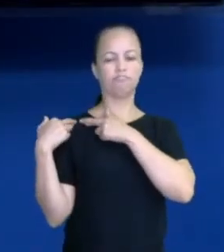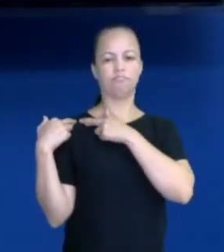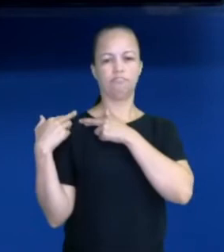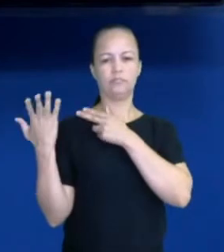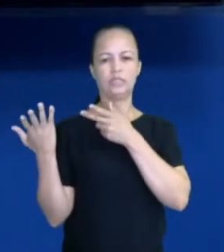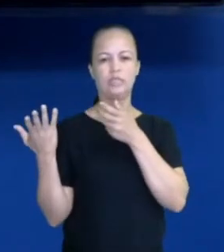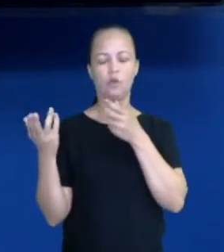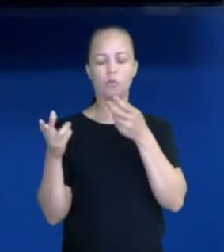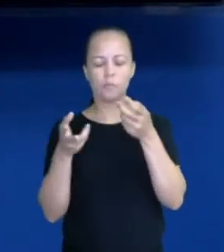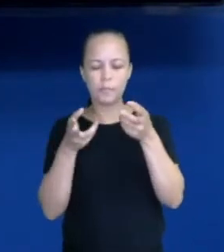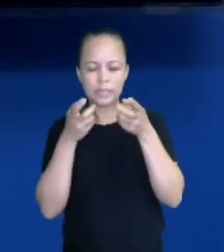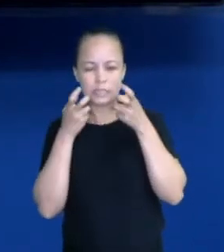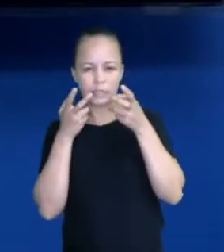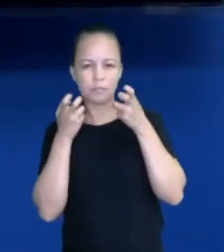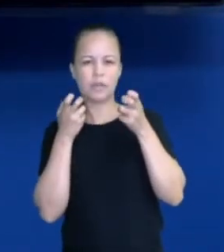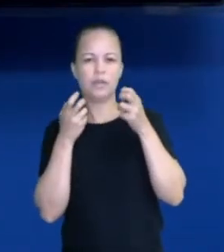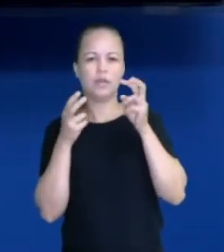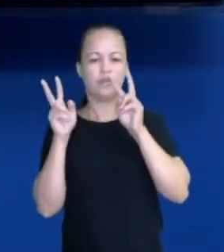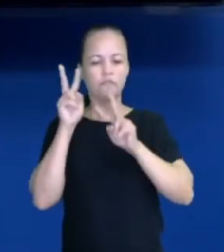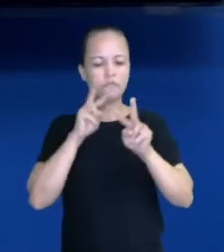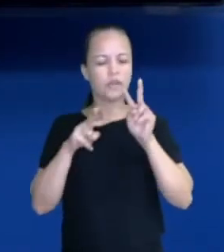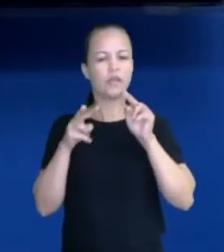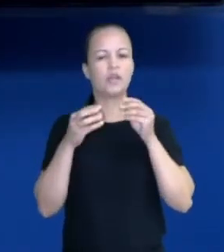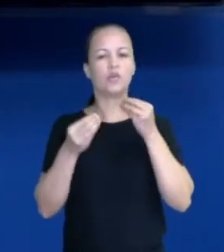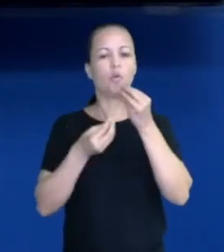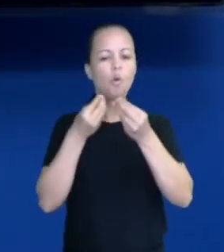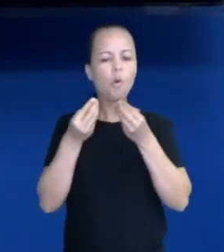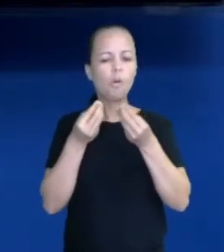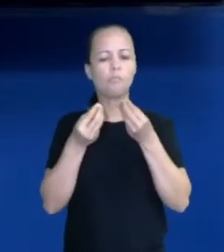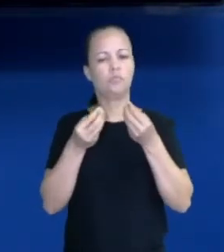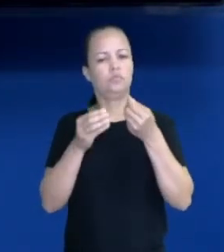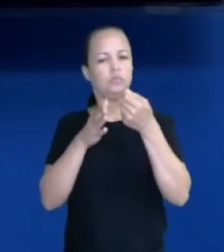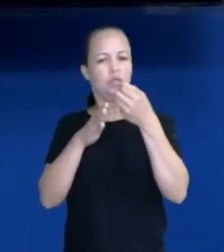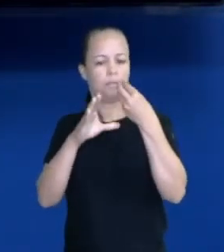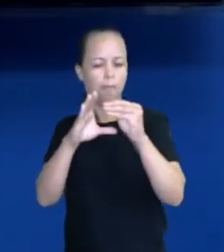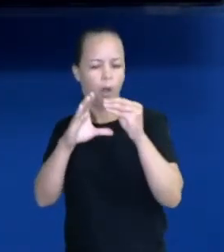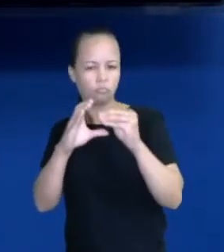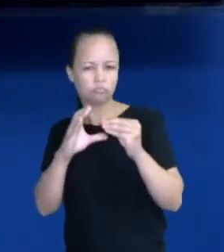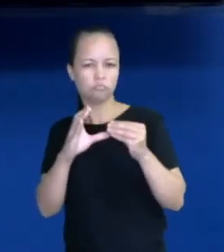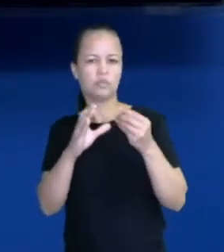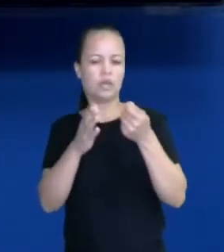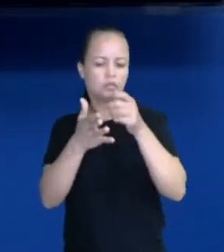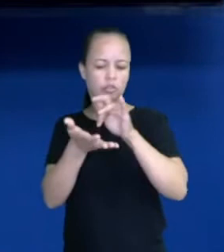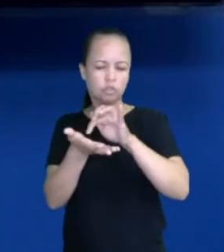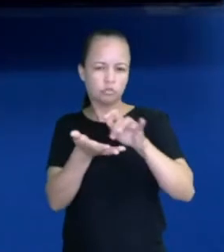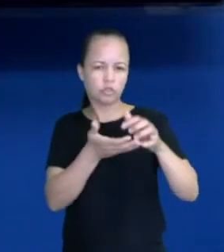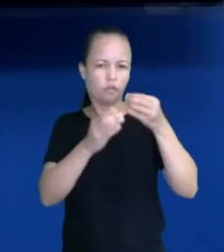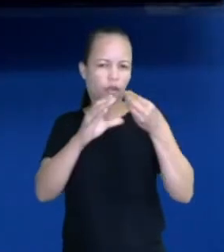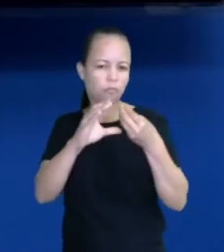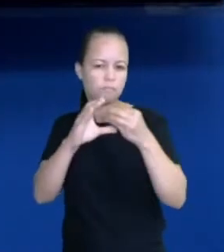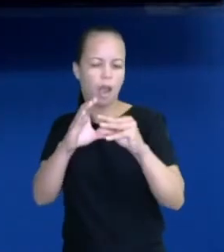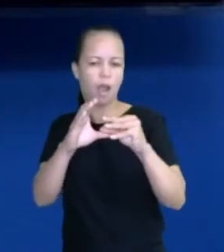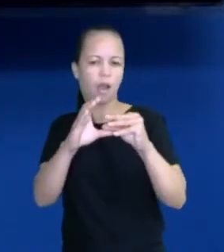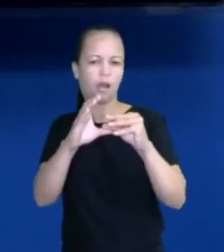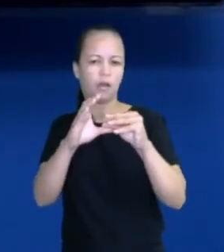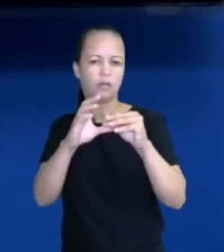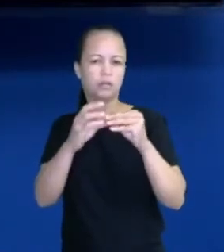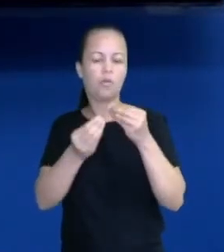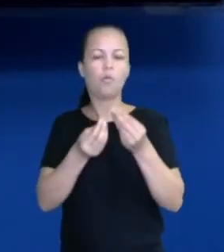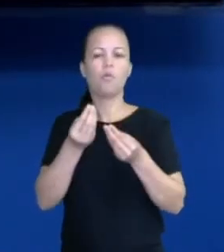gente deve rever as nossas postagens. A gente deve pensar sempre antes de